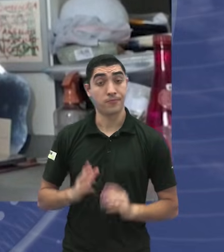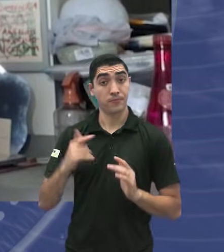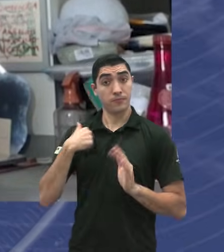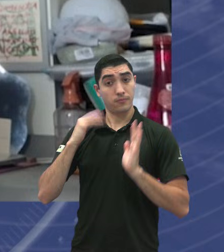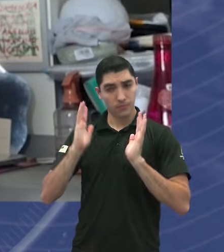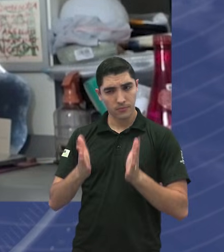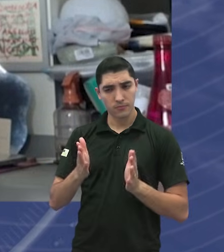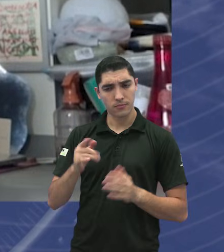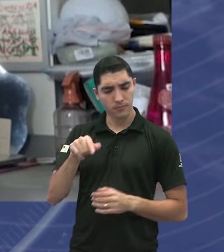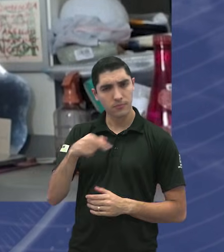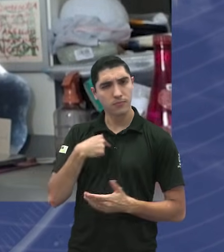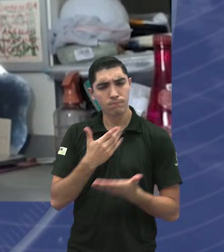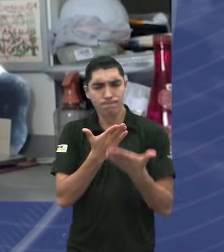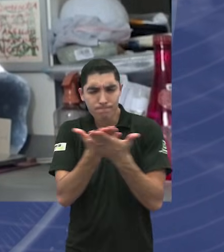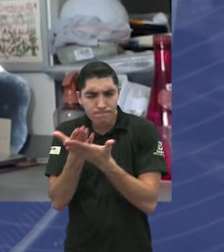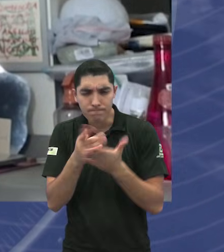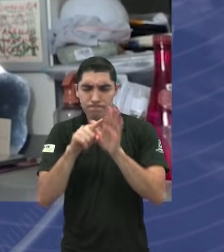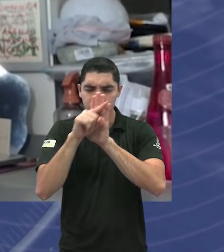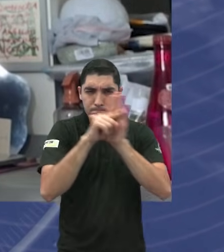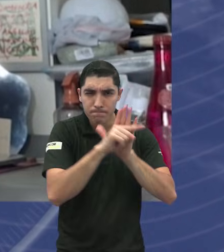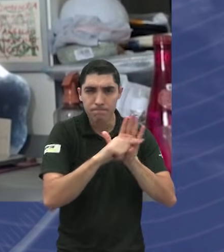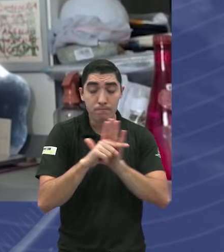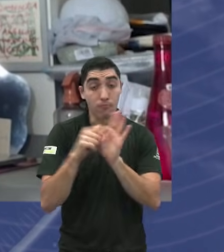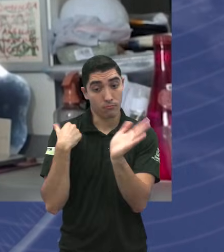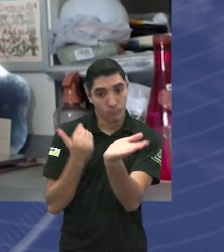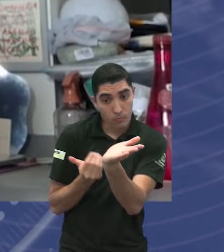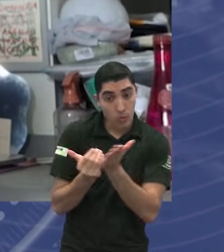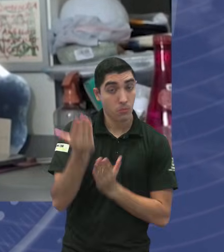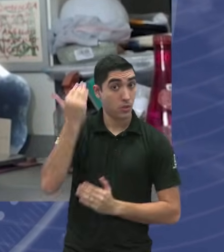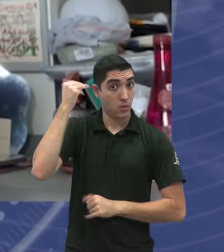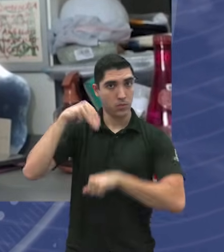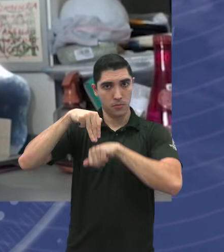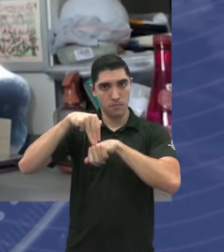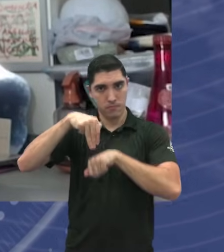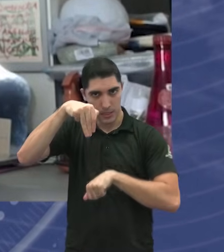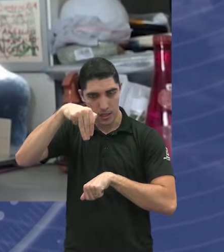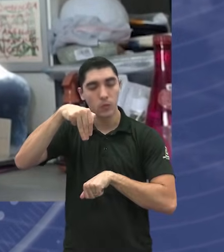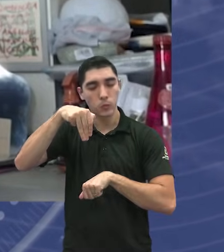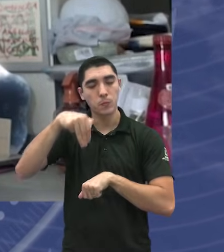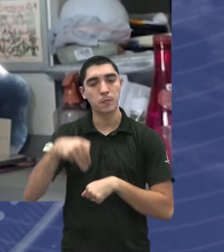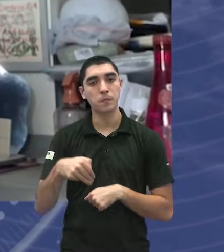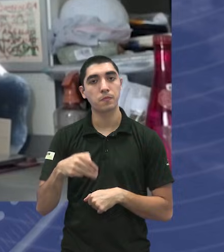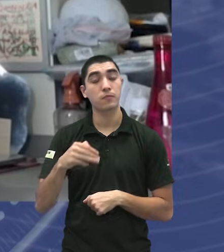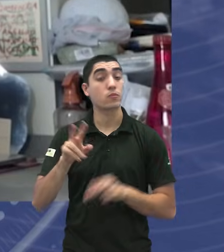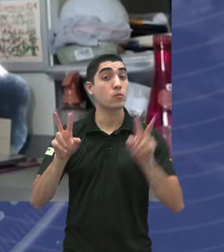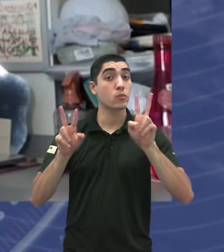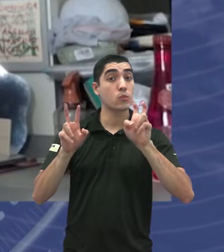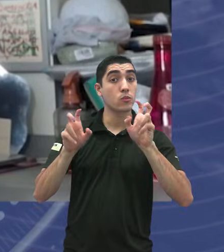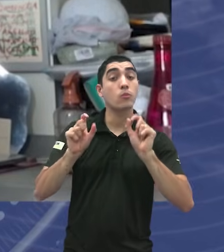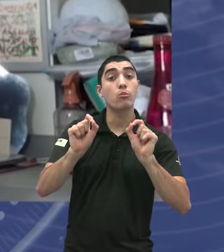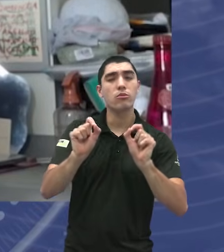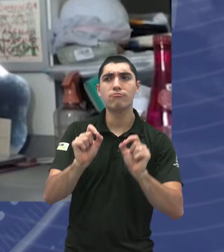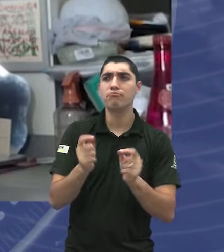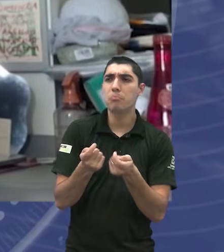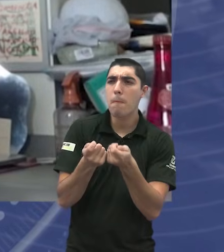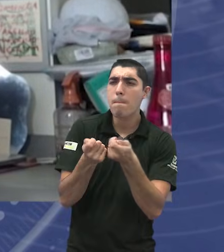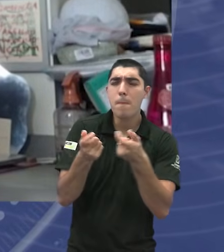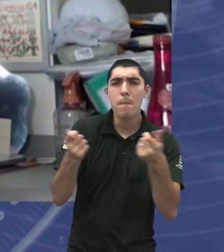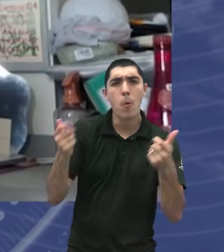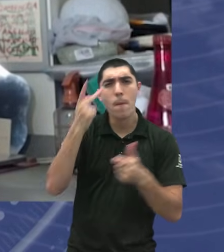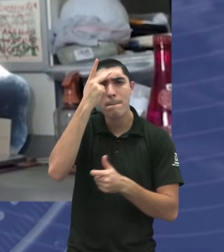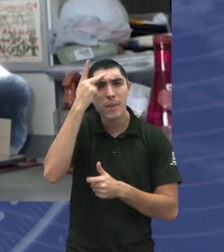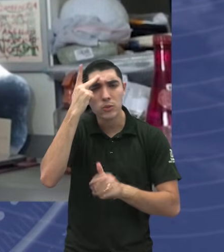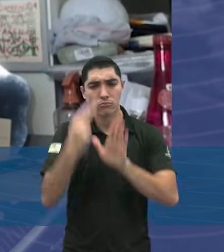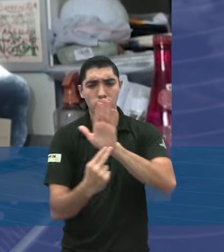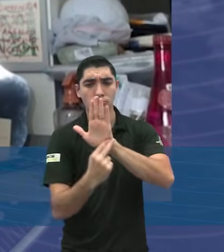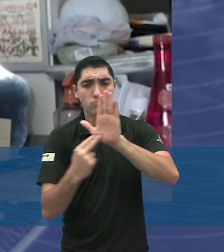Eu estou realizando a continuação de uma pesquisa que eu já iniciei no mestrado, e é sobre a ausência de